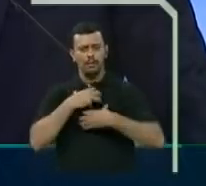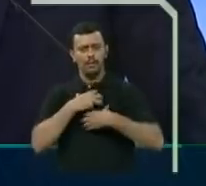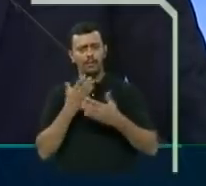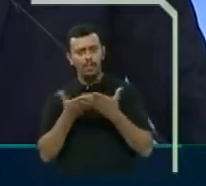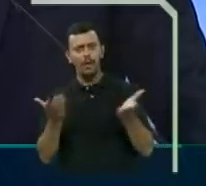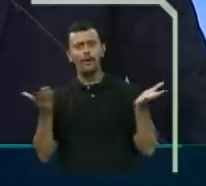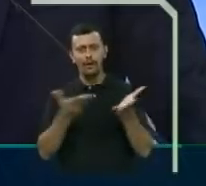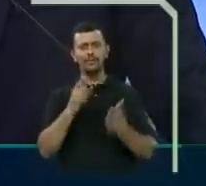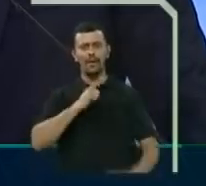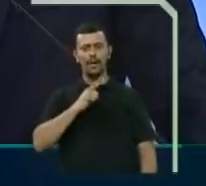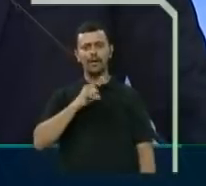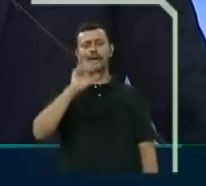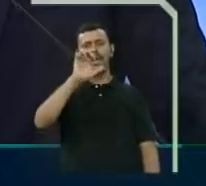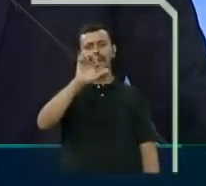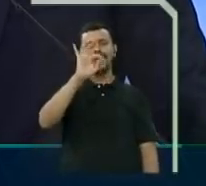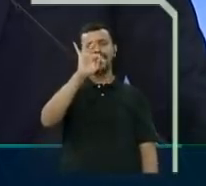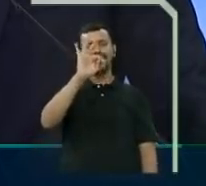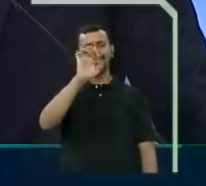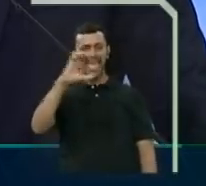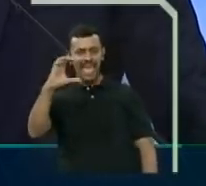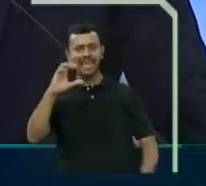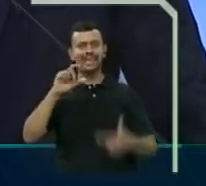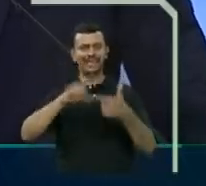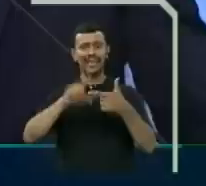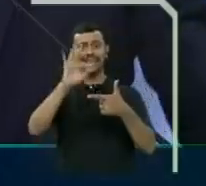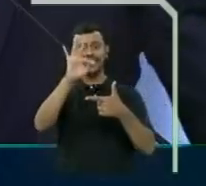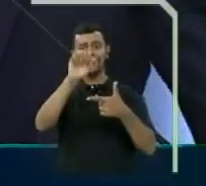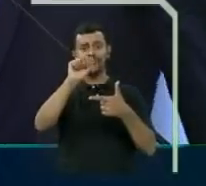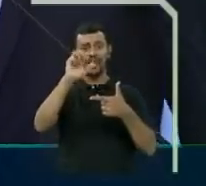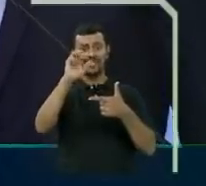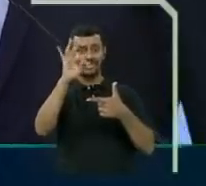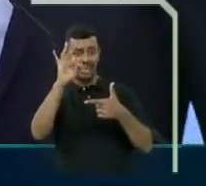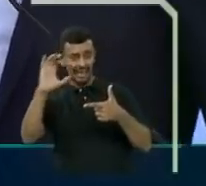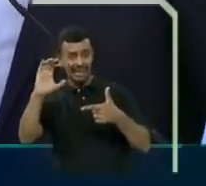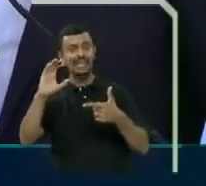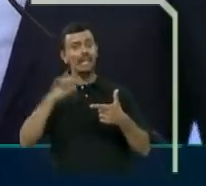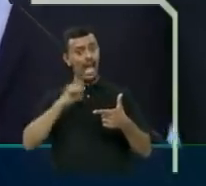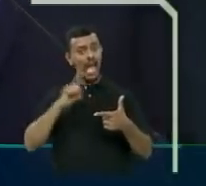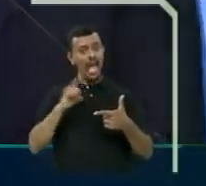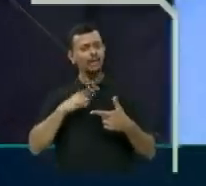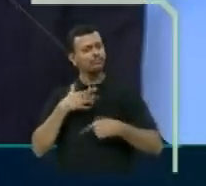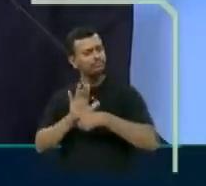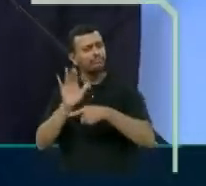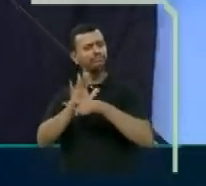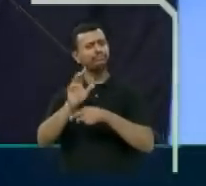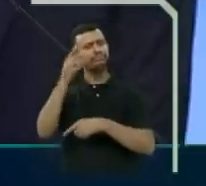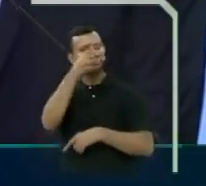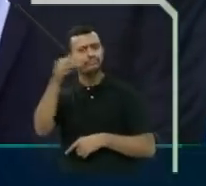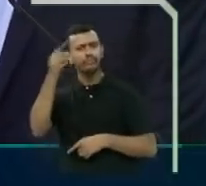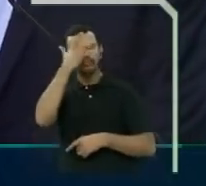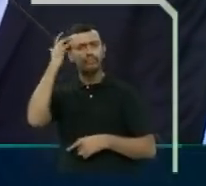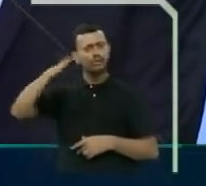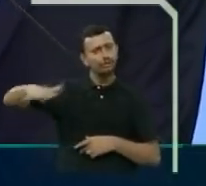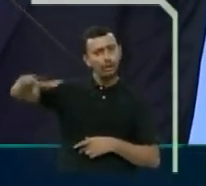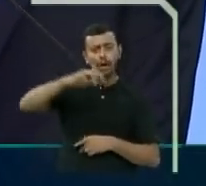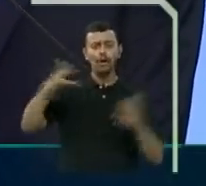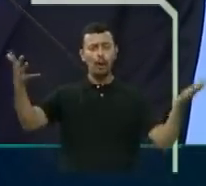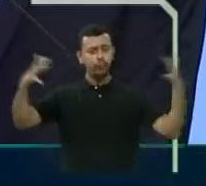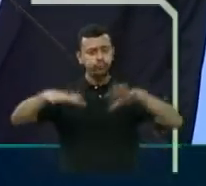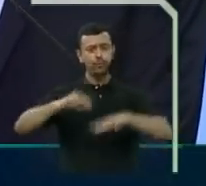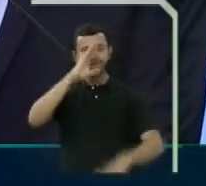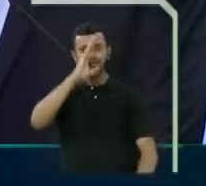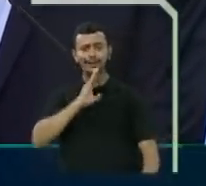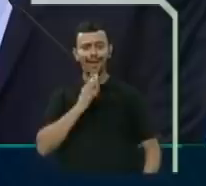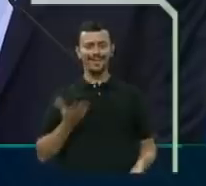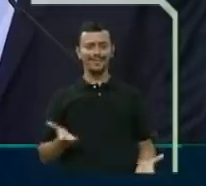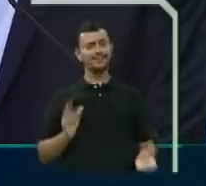e as FATECs, por exemplo, que fazem cursos técnicos no Estado de São Paulo, mais de 300 mil pessoas, mas é todo mundo de graça. E no SESI e no SENAI,